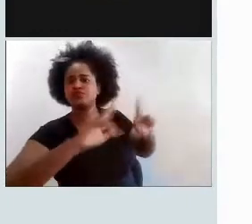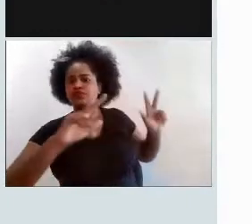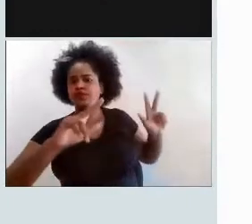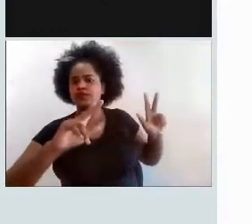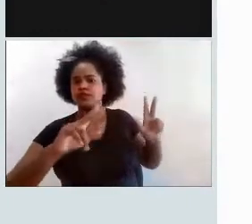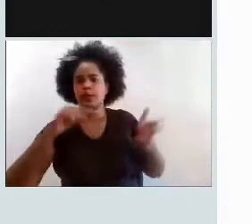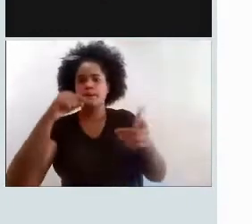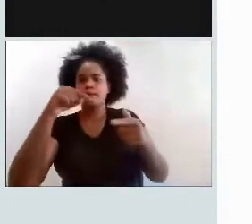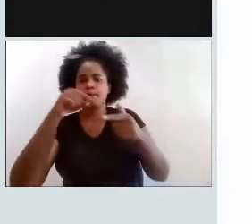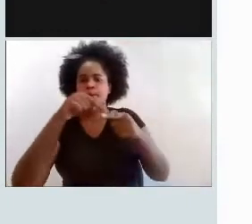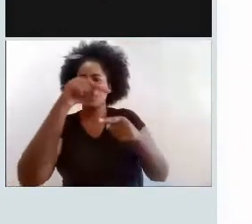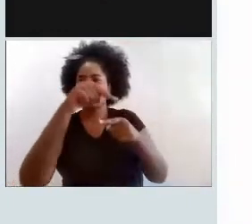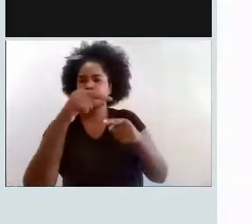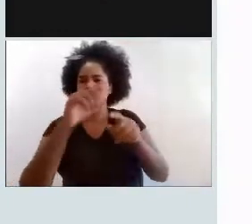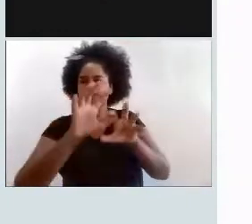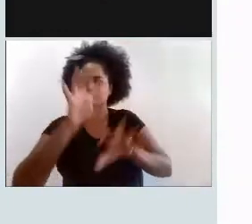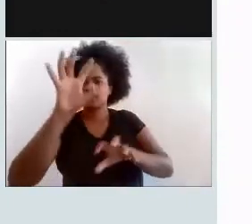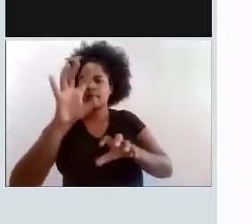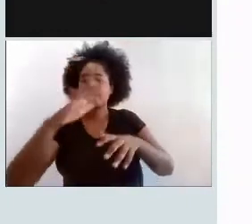ok?